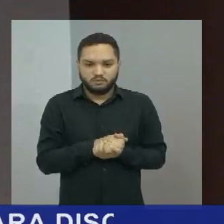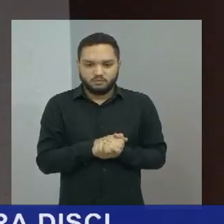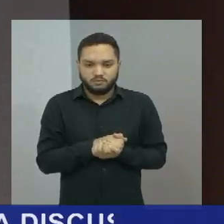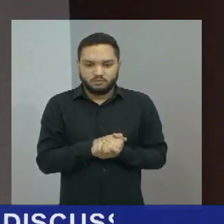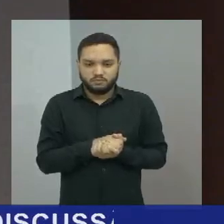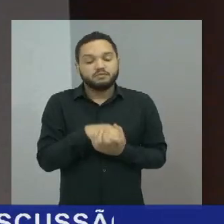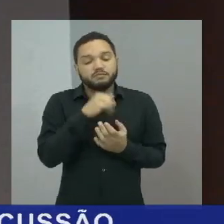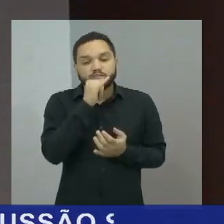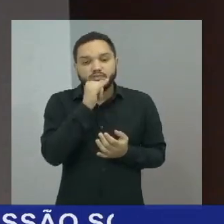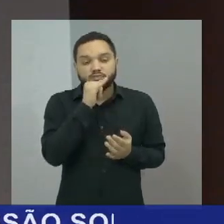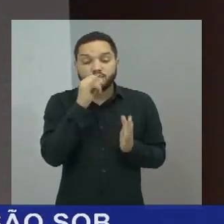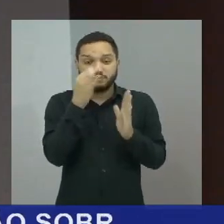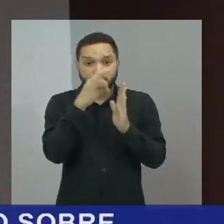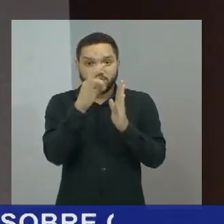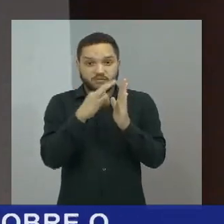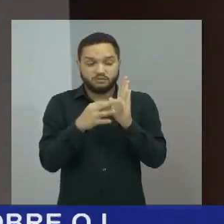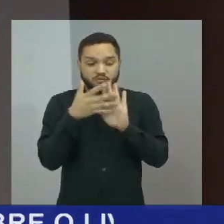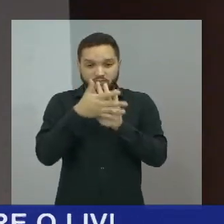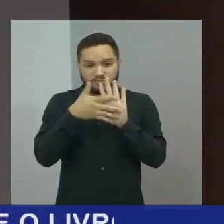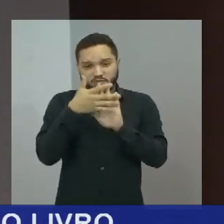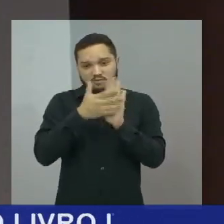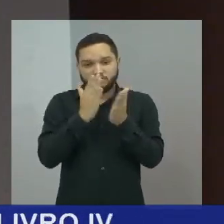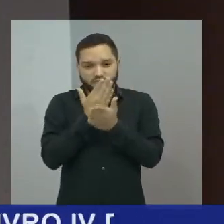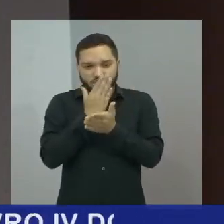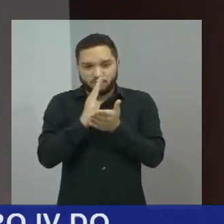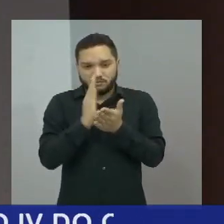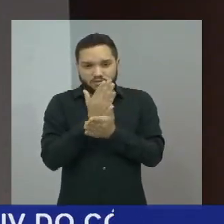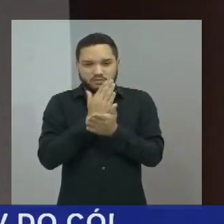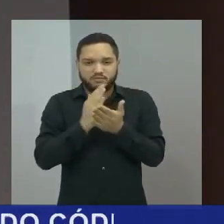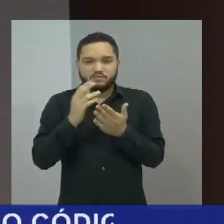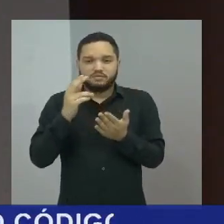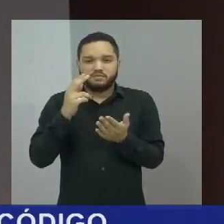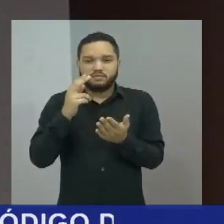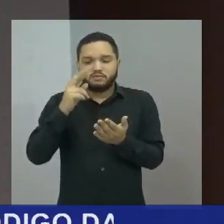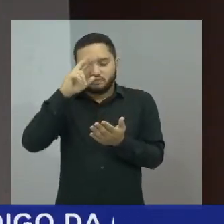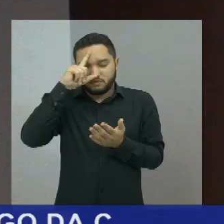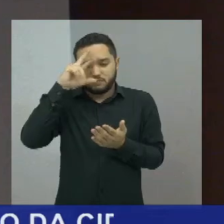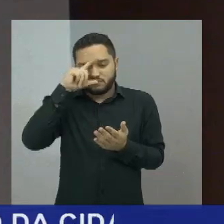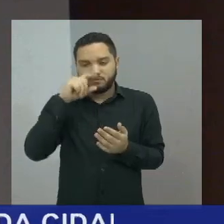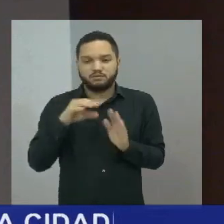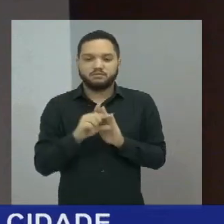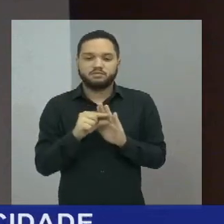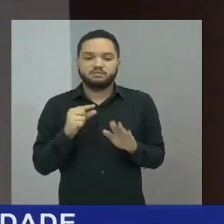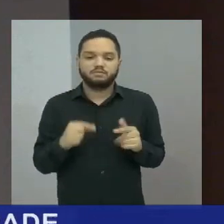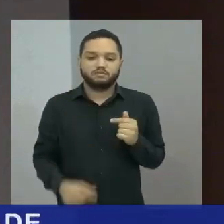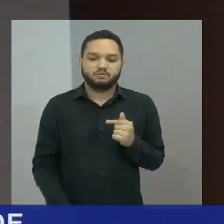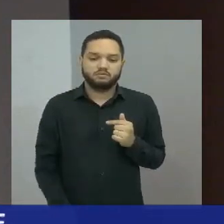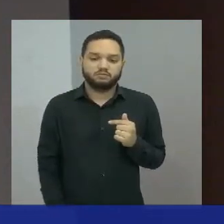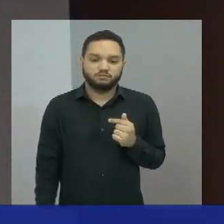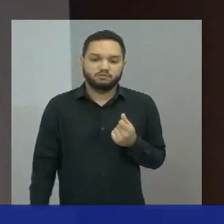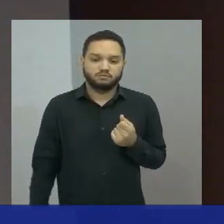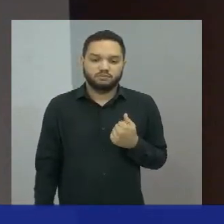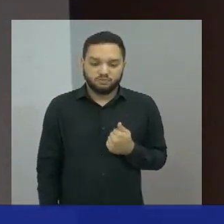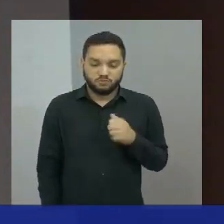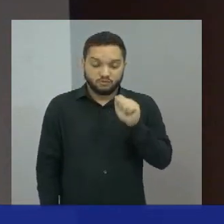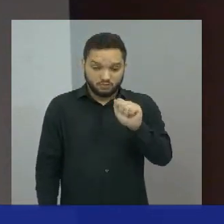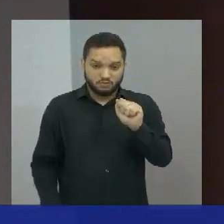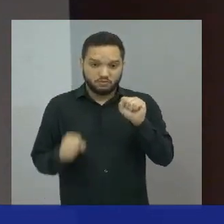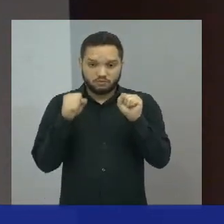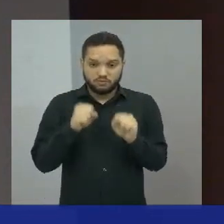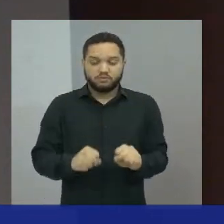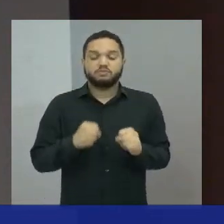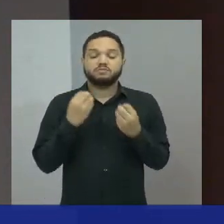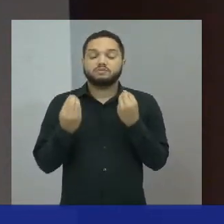aqui é um exemplo de revisão da redação de algumas infrações. O artigo 761-A poderia